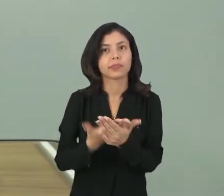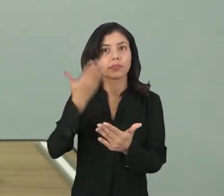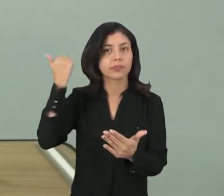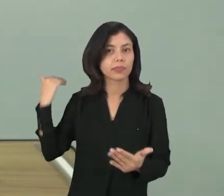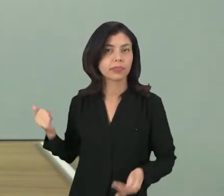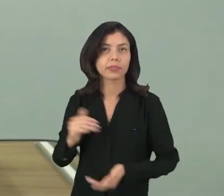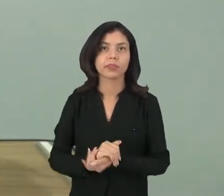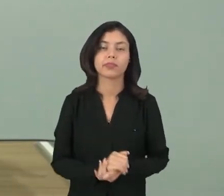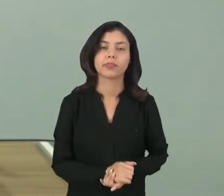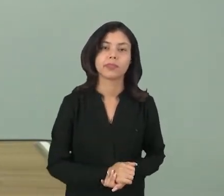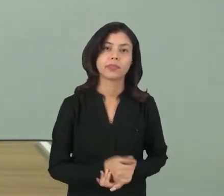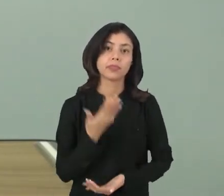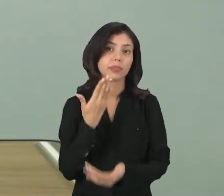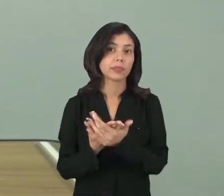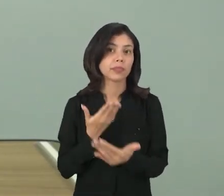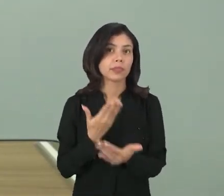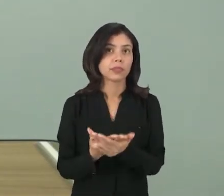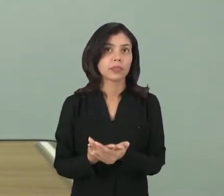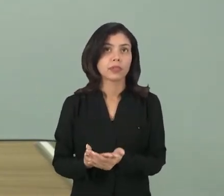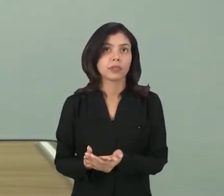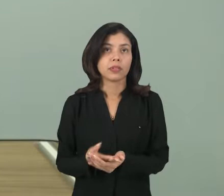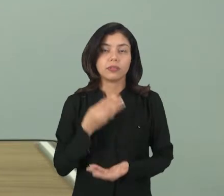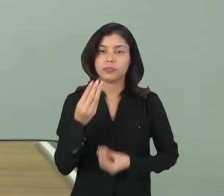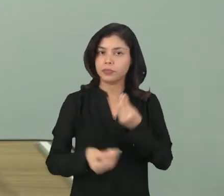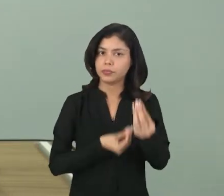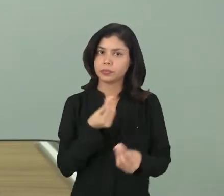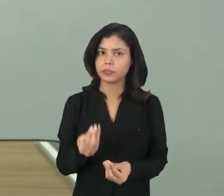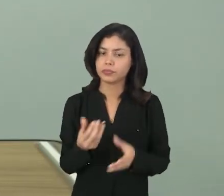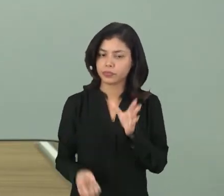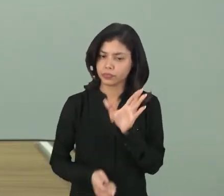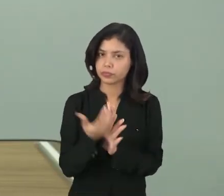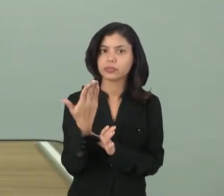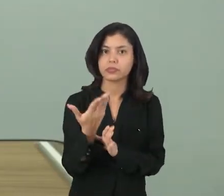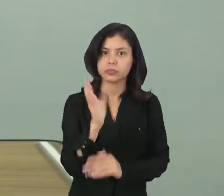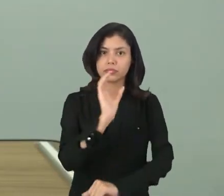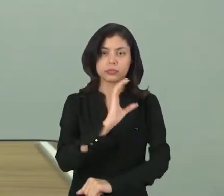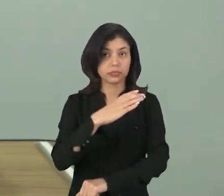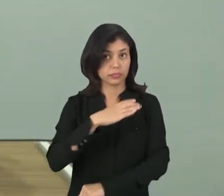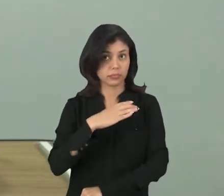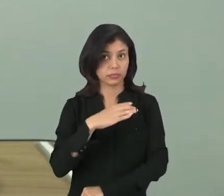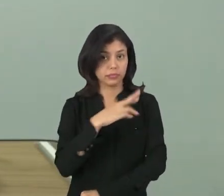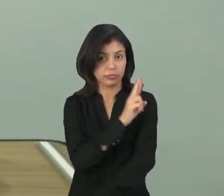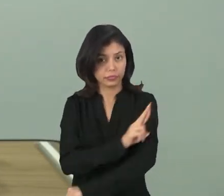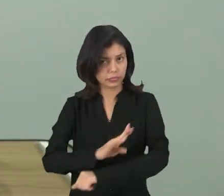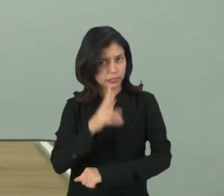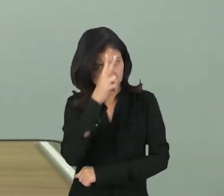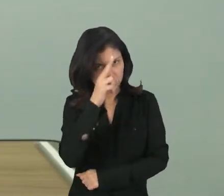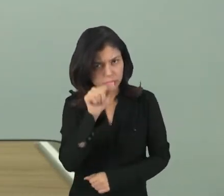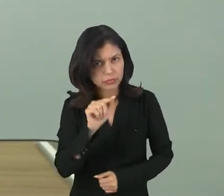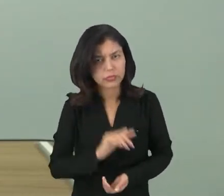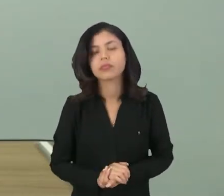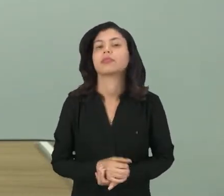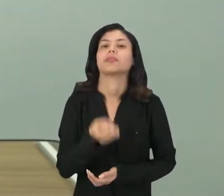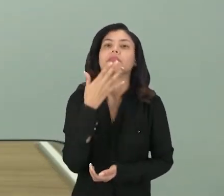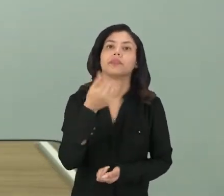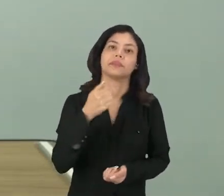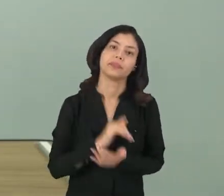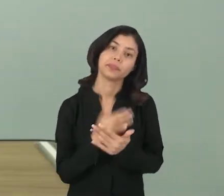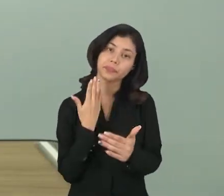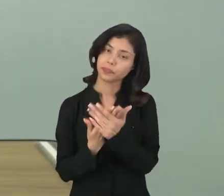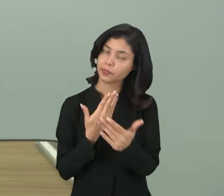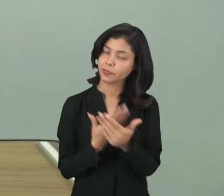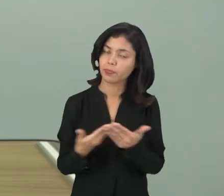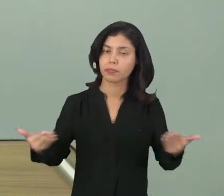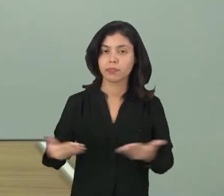nós estávamos estudando sobre como foi o surgimento da cidade de Rio Branco. Lembram disso? Muito bem, na aula